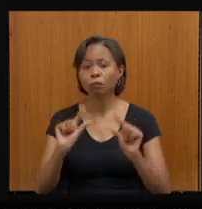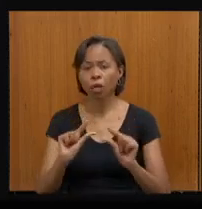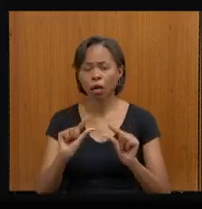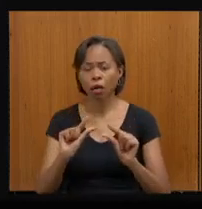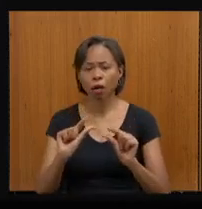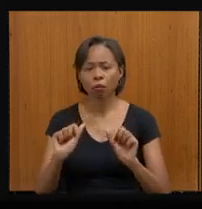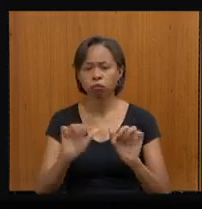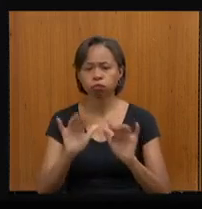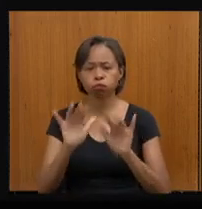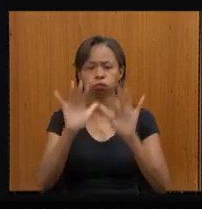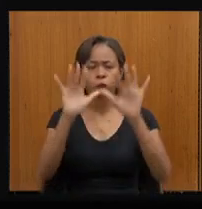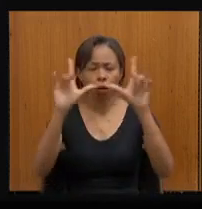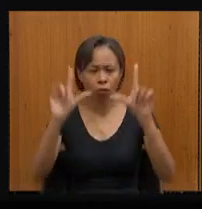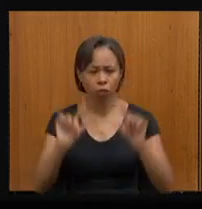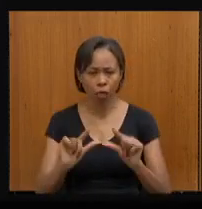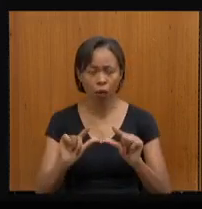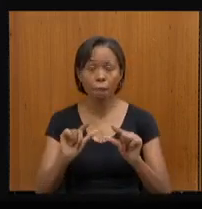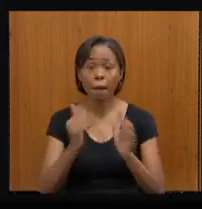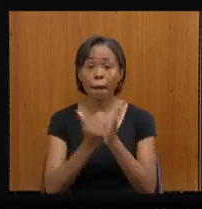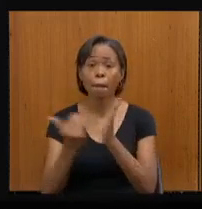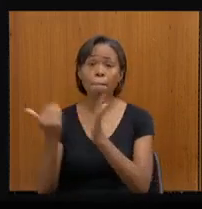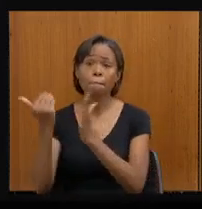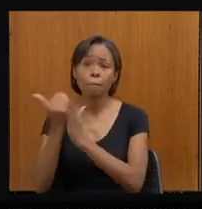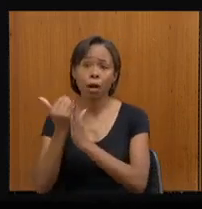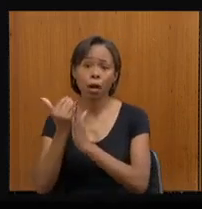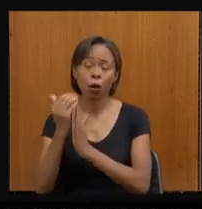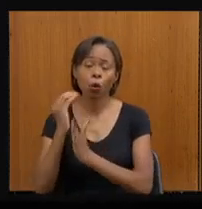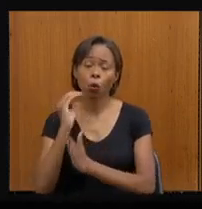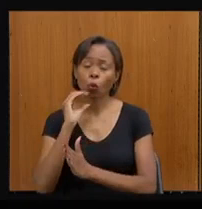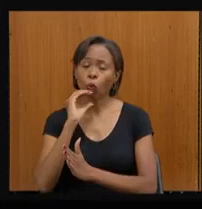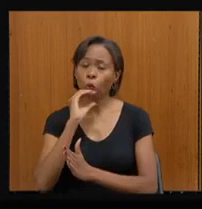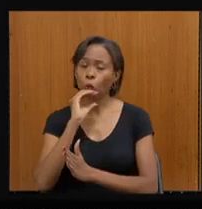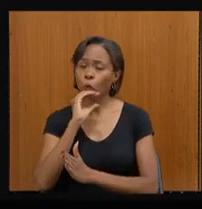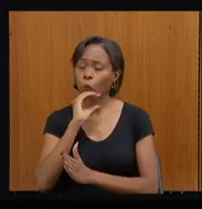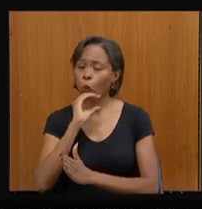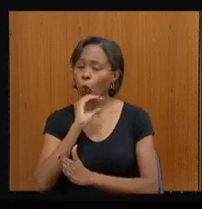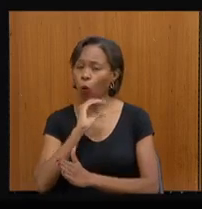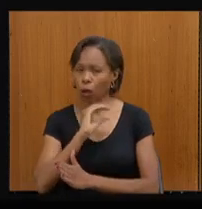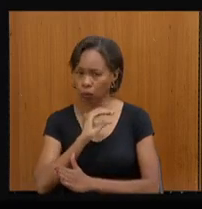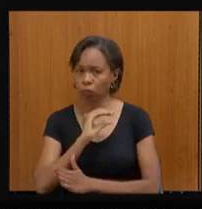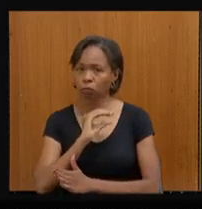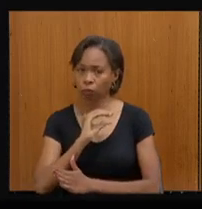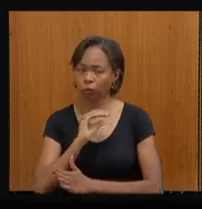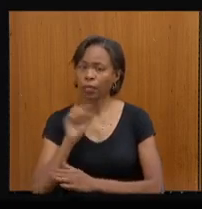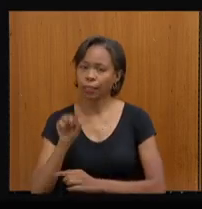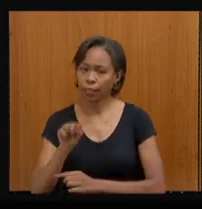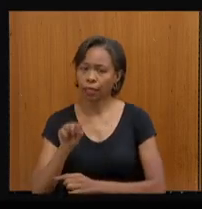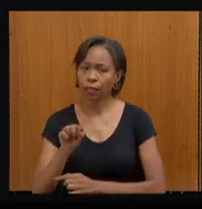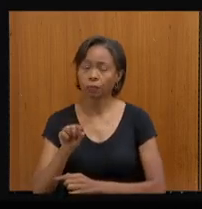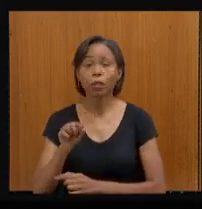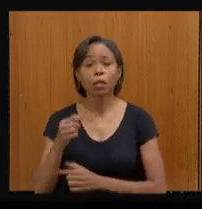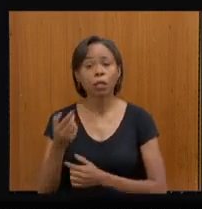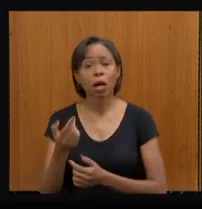e aumentar o poder calorífico do combustível Ou seja é uma planta que utiliza